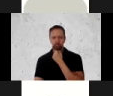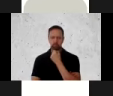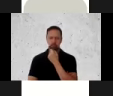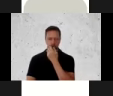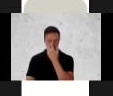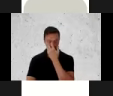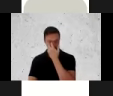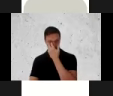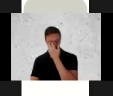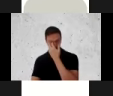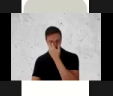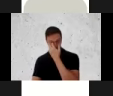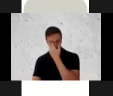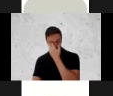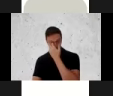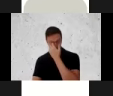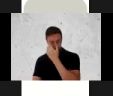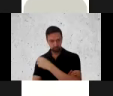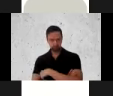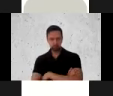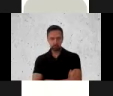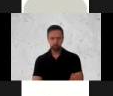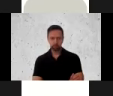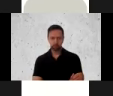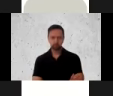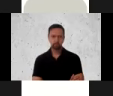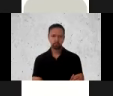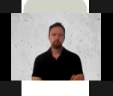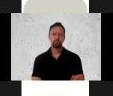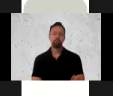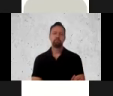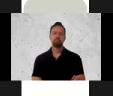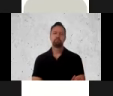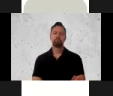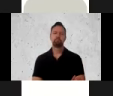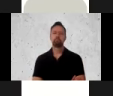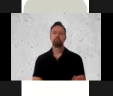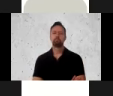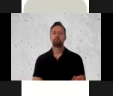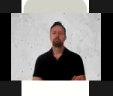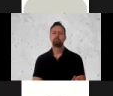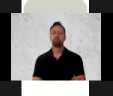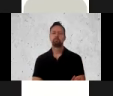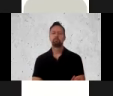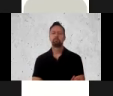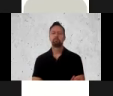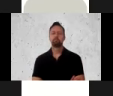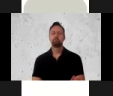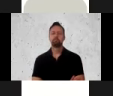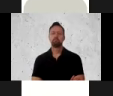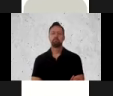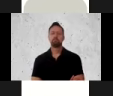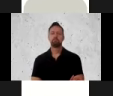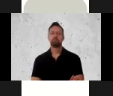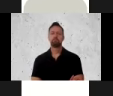que são 831 municípios que eles consideram. Passando exatamente as variáveis, o Y, a variável de interesse, que é a variável